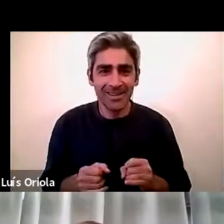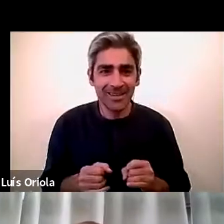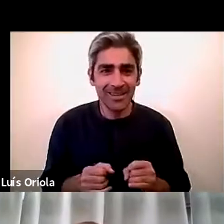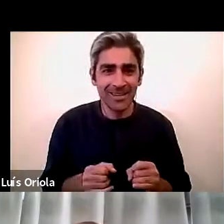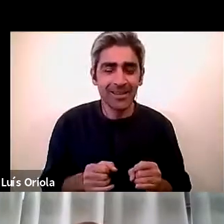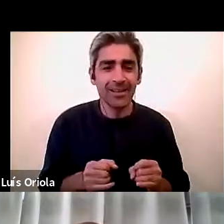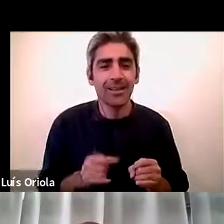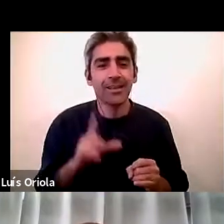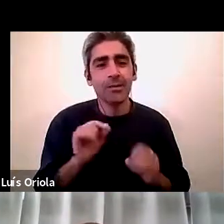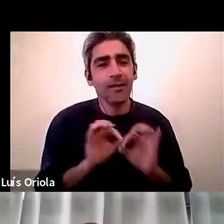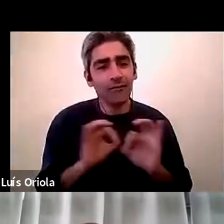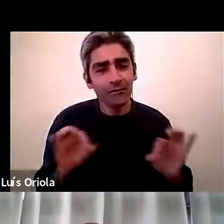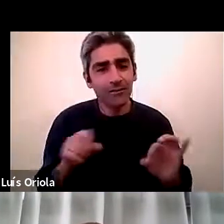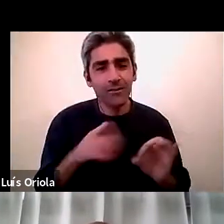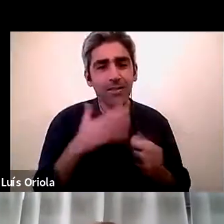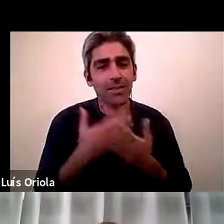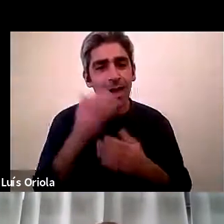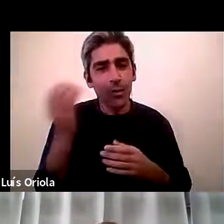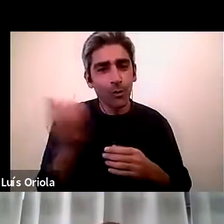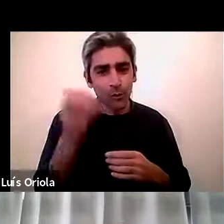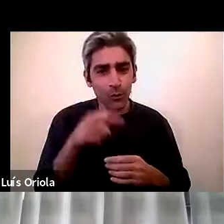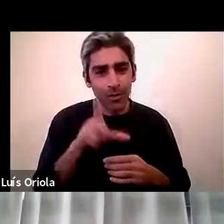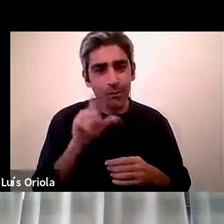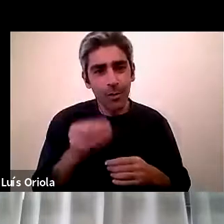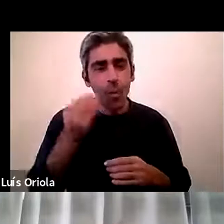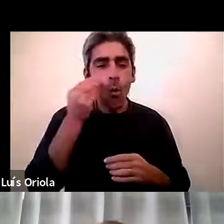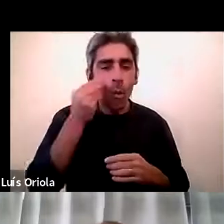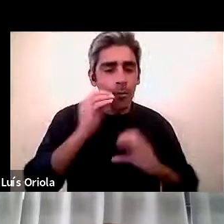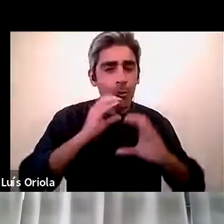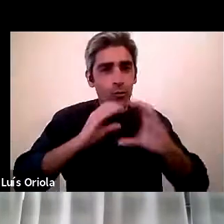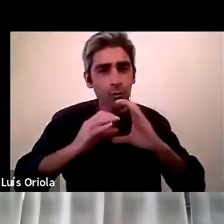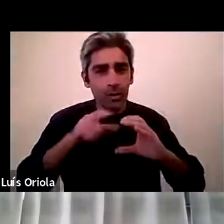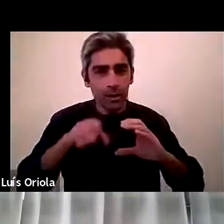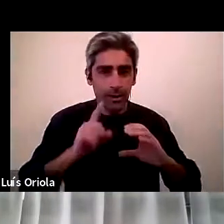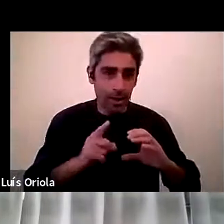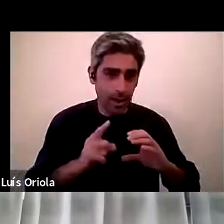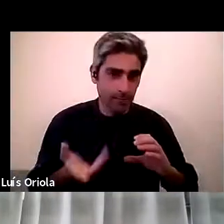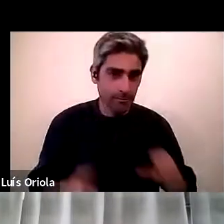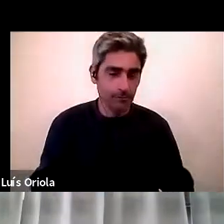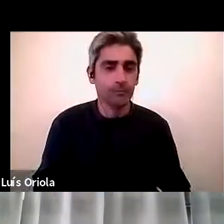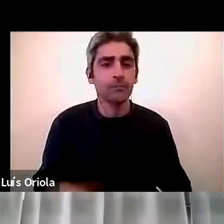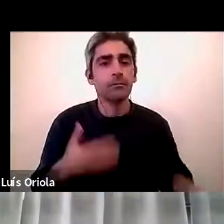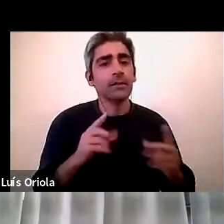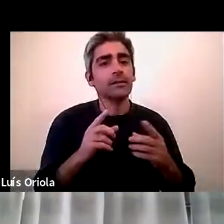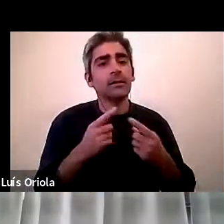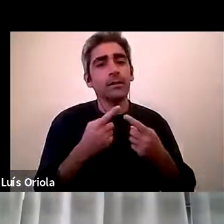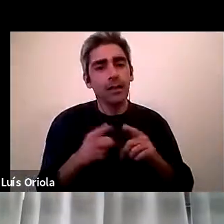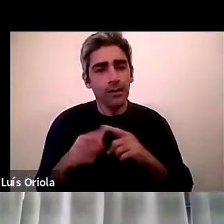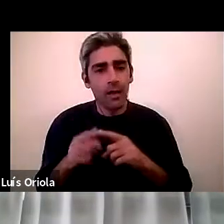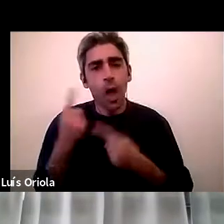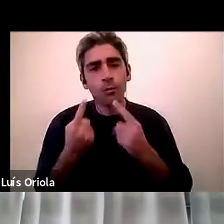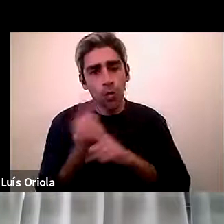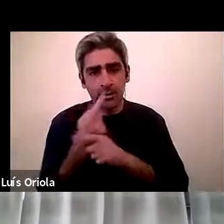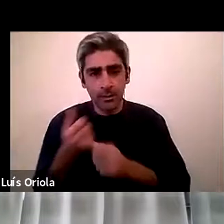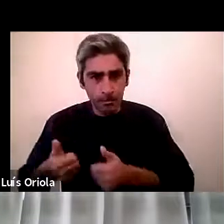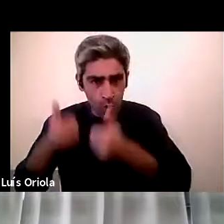e uma certa etiqueta para criar essa cultura também de como é que se comunica nesses canais. É diferente, mas tem coisas que são melhores, tem coisas que